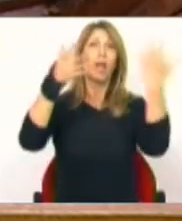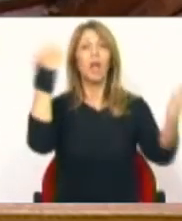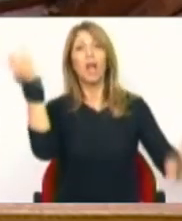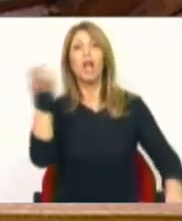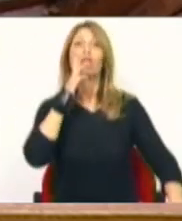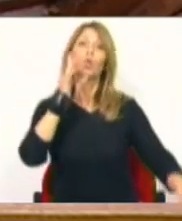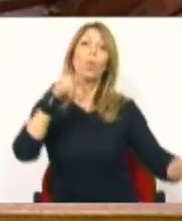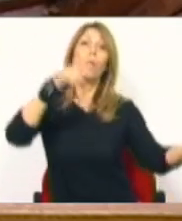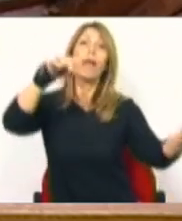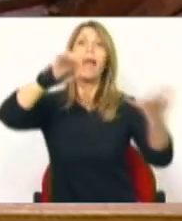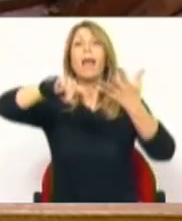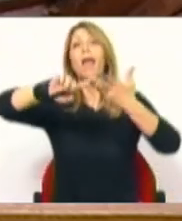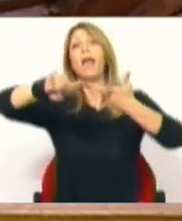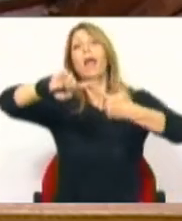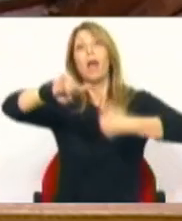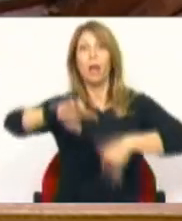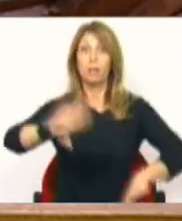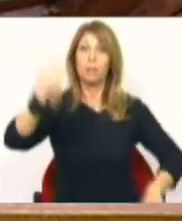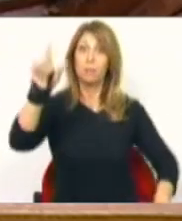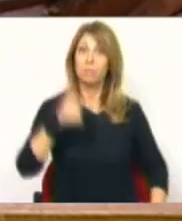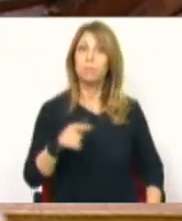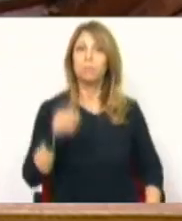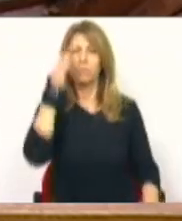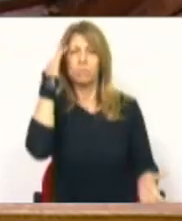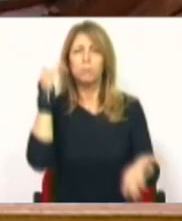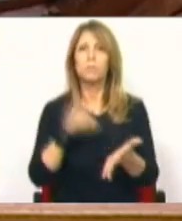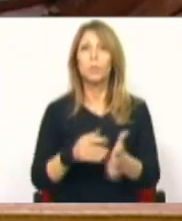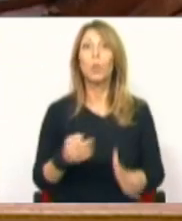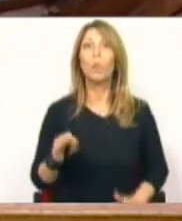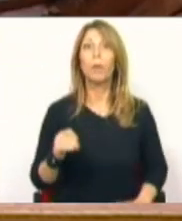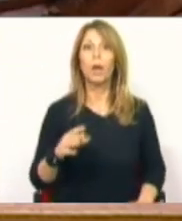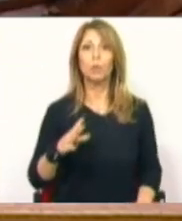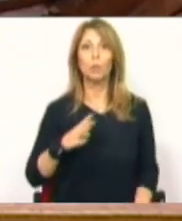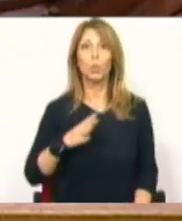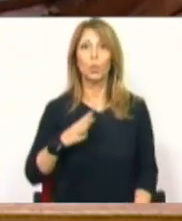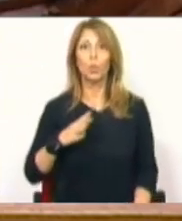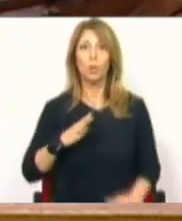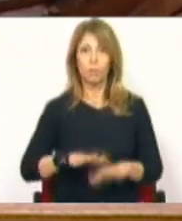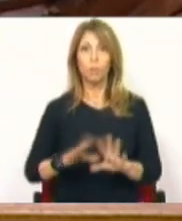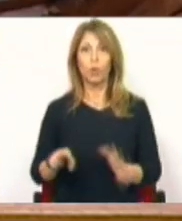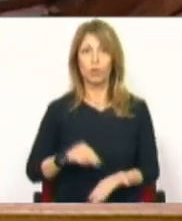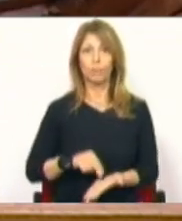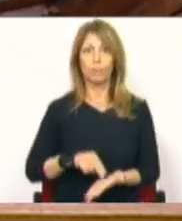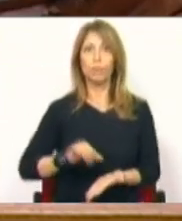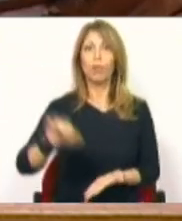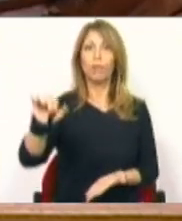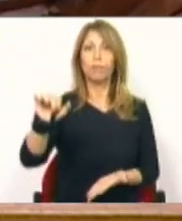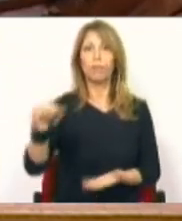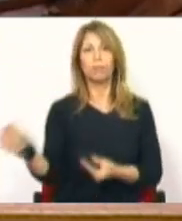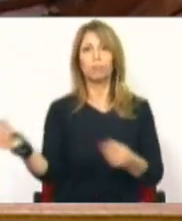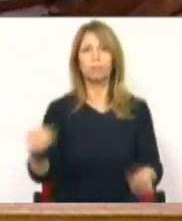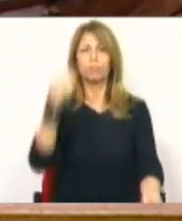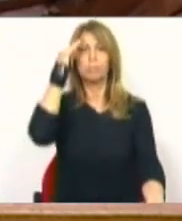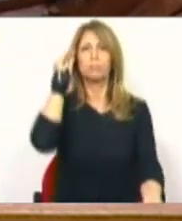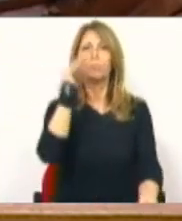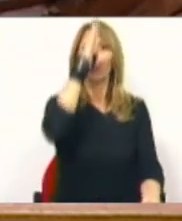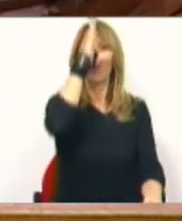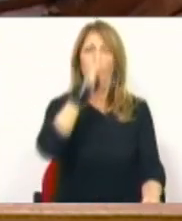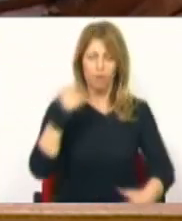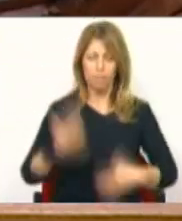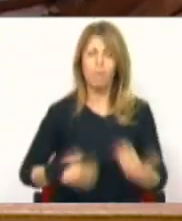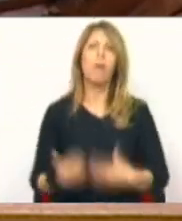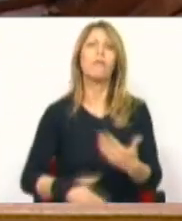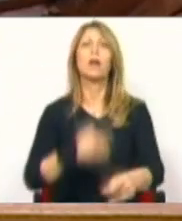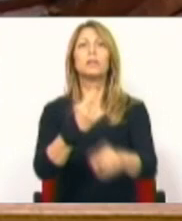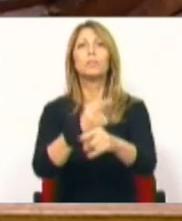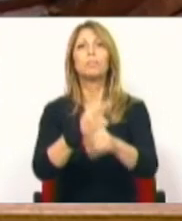seu efeito. O Partido Socialista, embaraçado com a sua própria posição, apresentou uma recomendação ao Governo para que este avançasse com